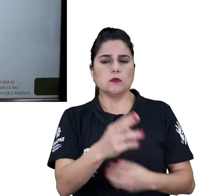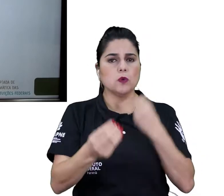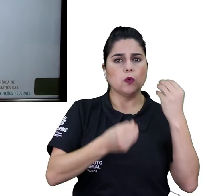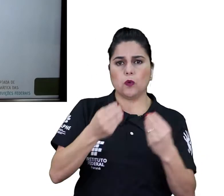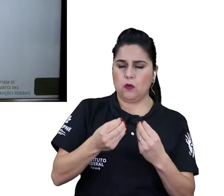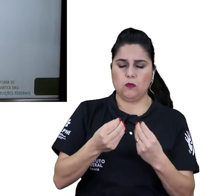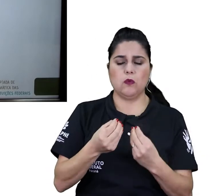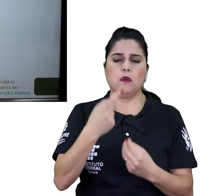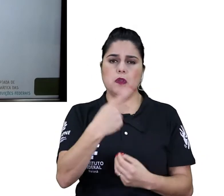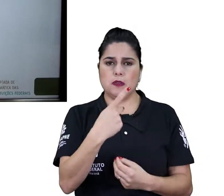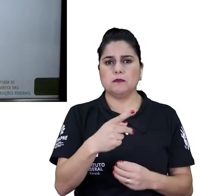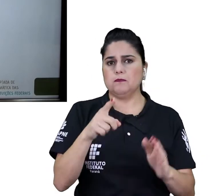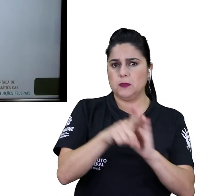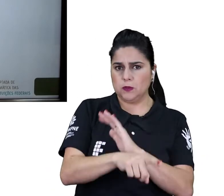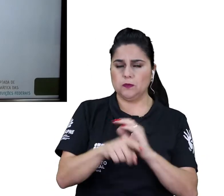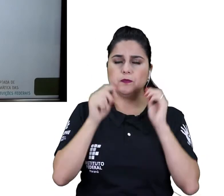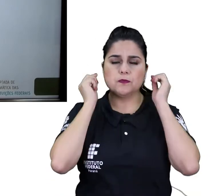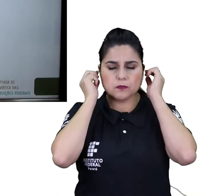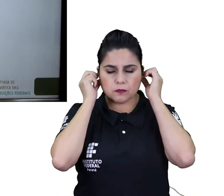agora.